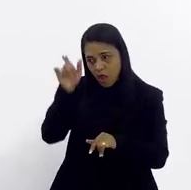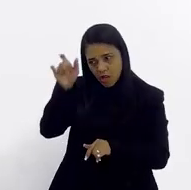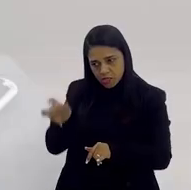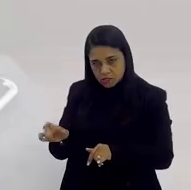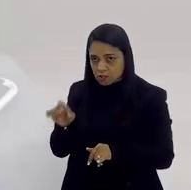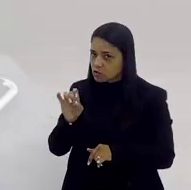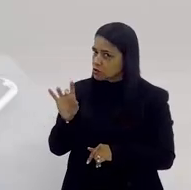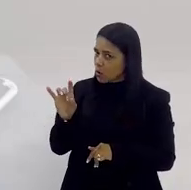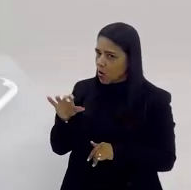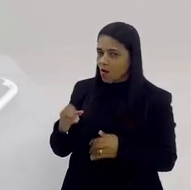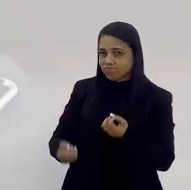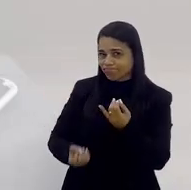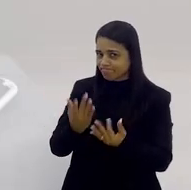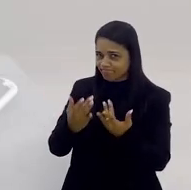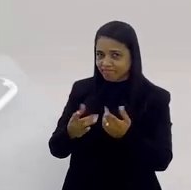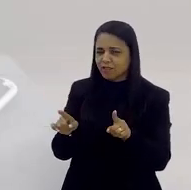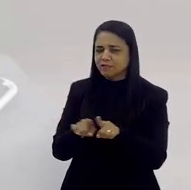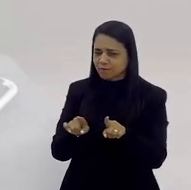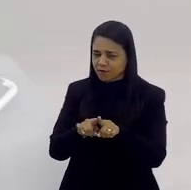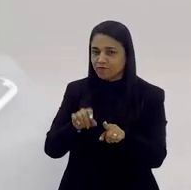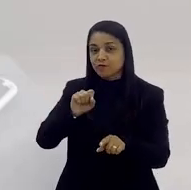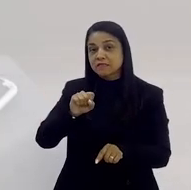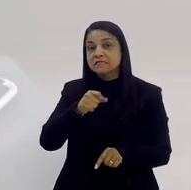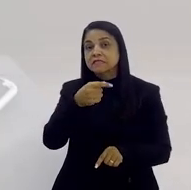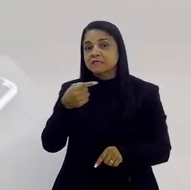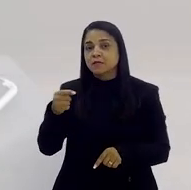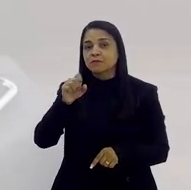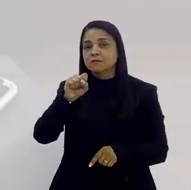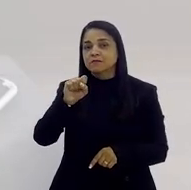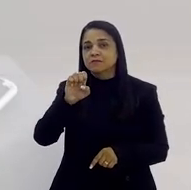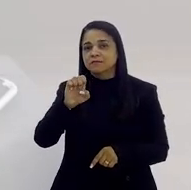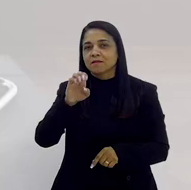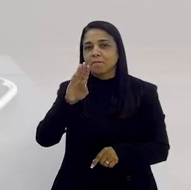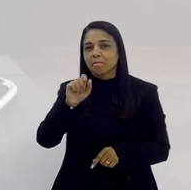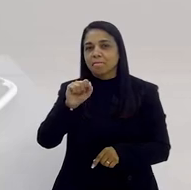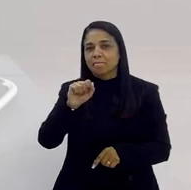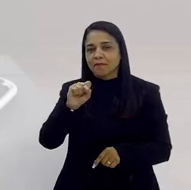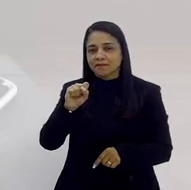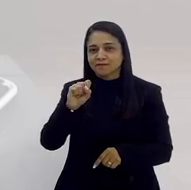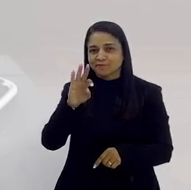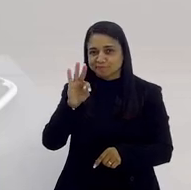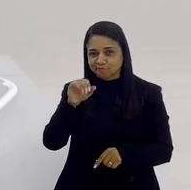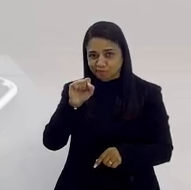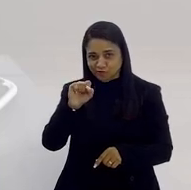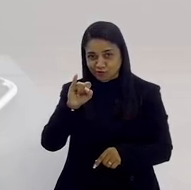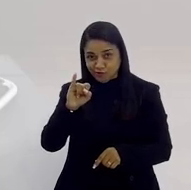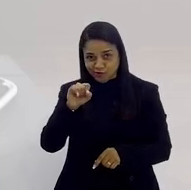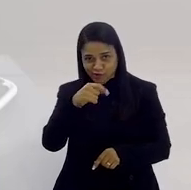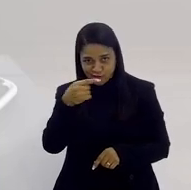ele já participou de São Sebastião já foi melhor sim sim